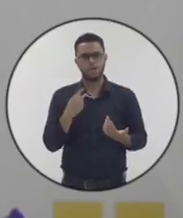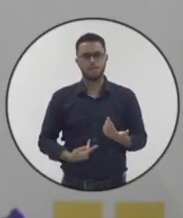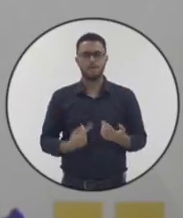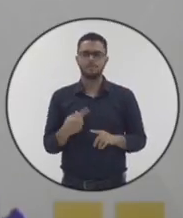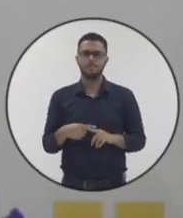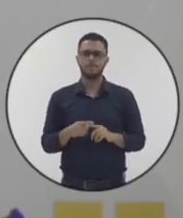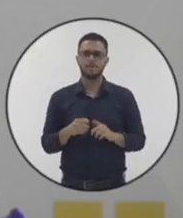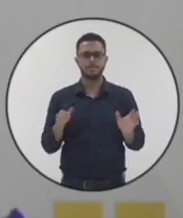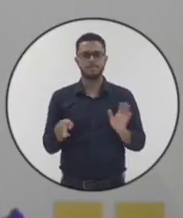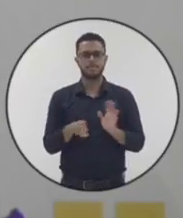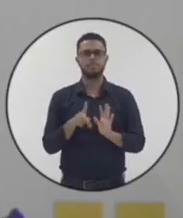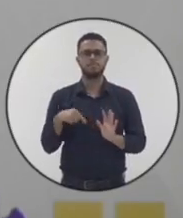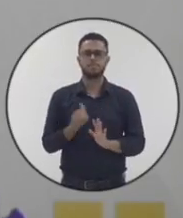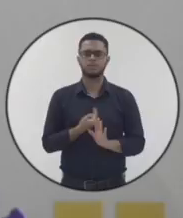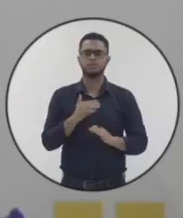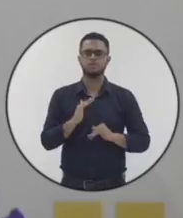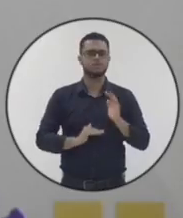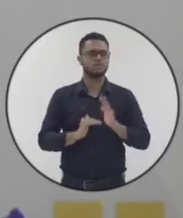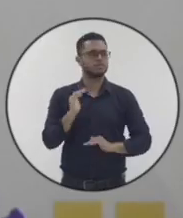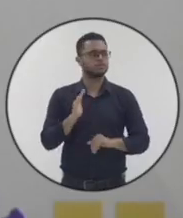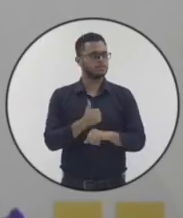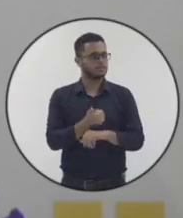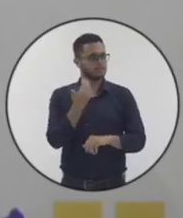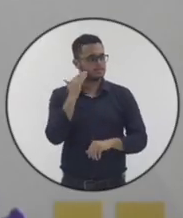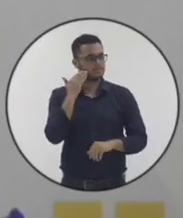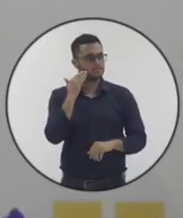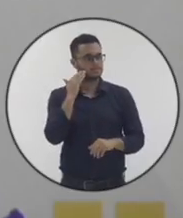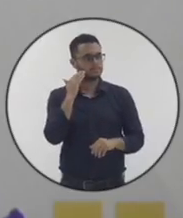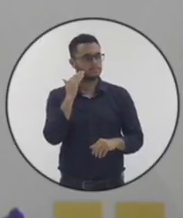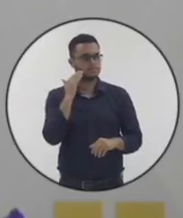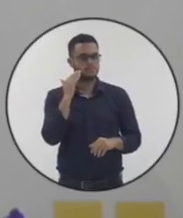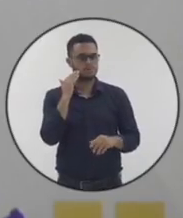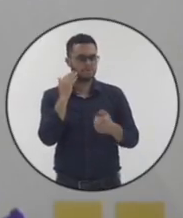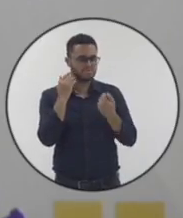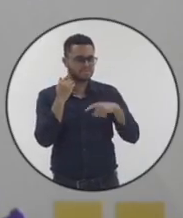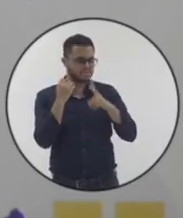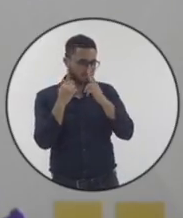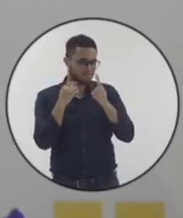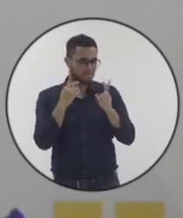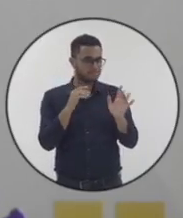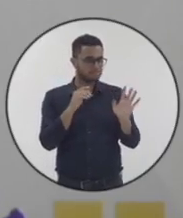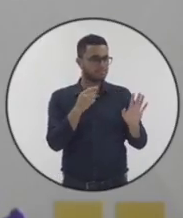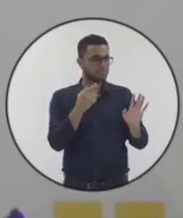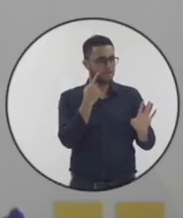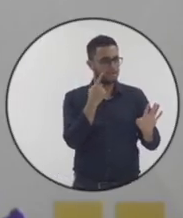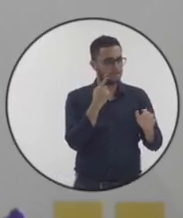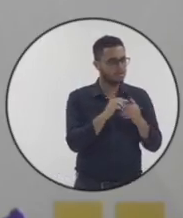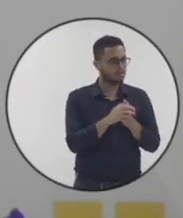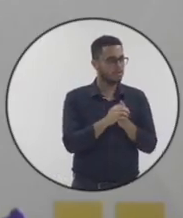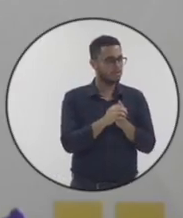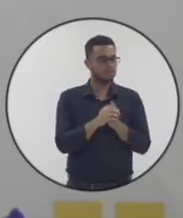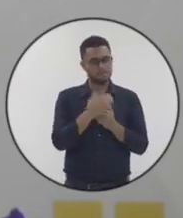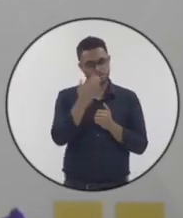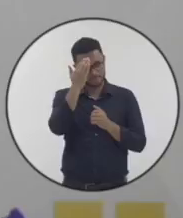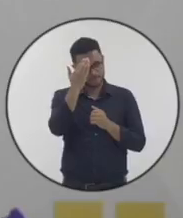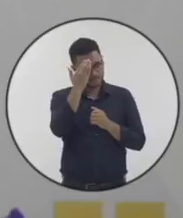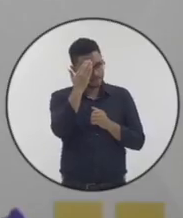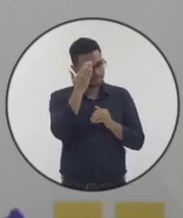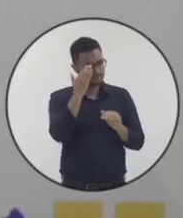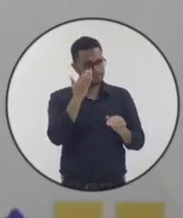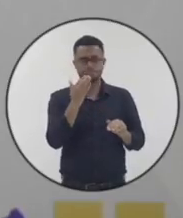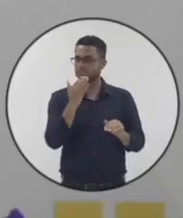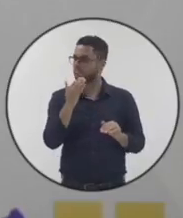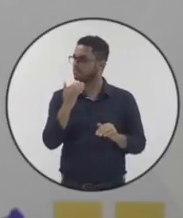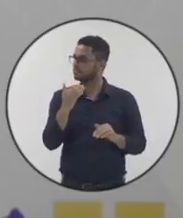profissão entender que a psicologia ela precisa lutar contra toda e qualquer forma de opressão. Muito obrigado a todos que